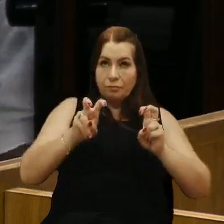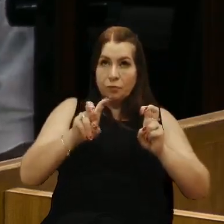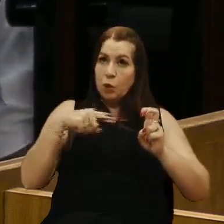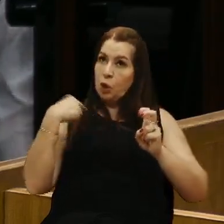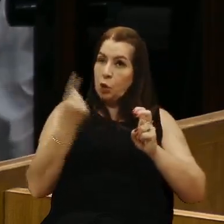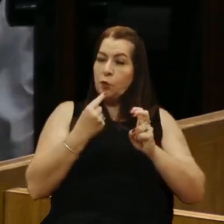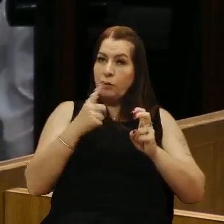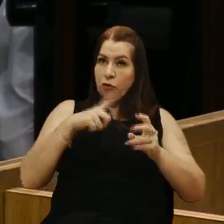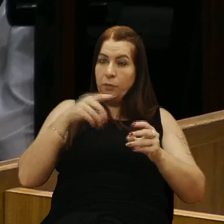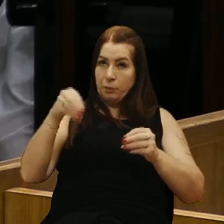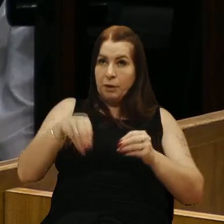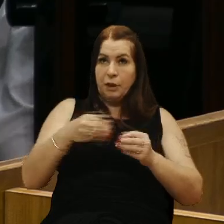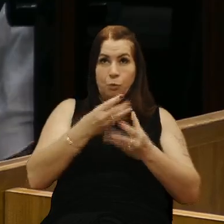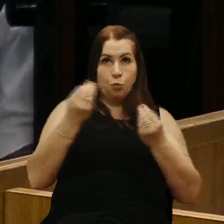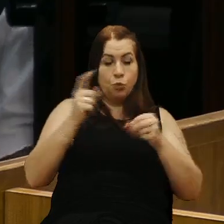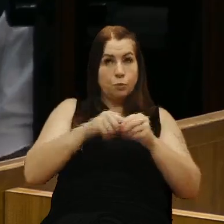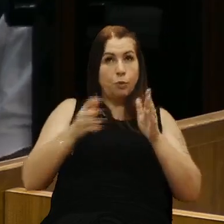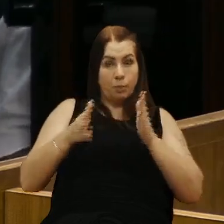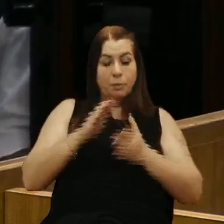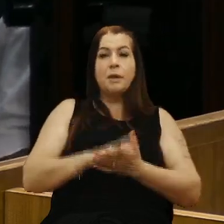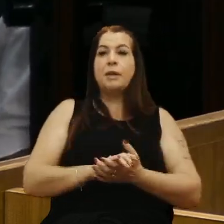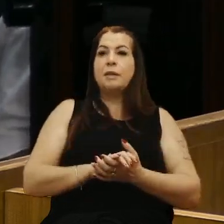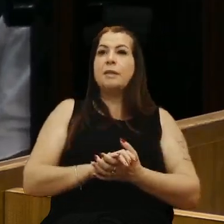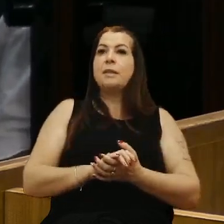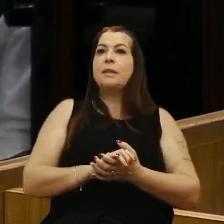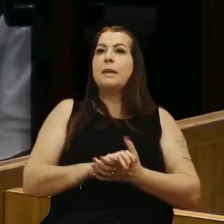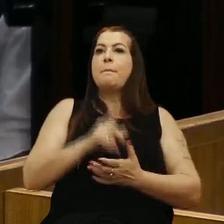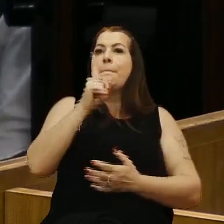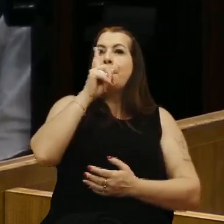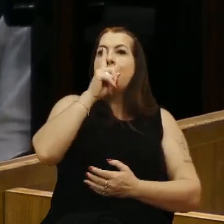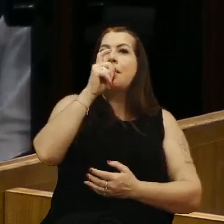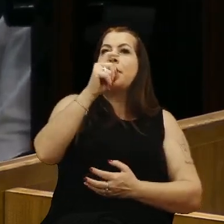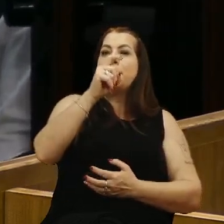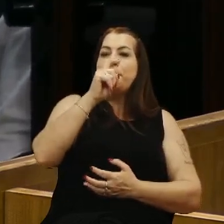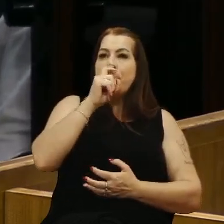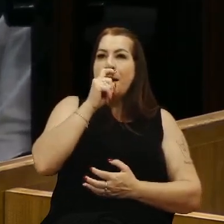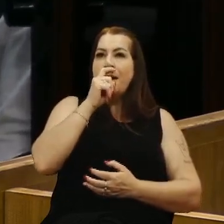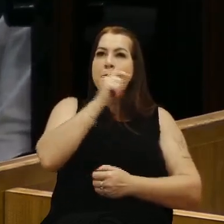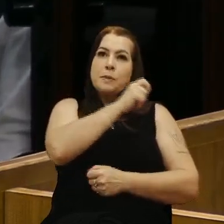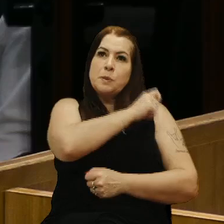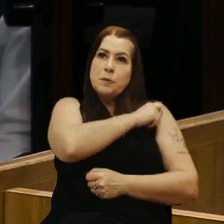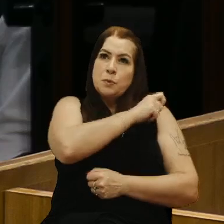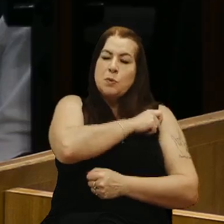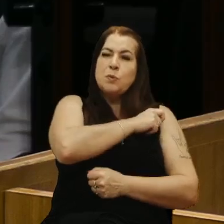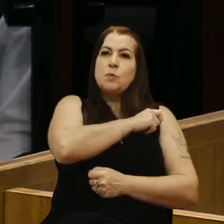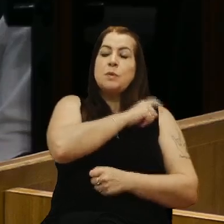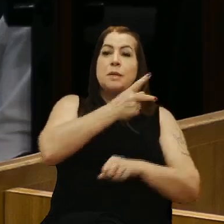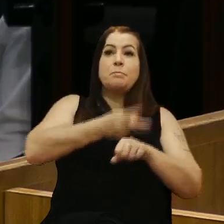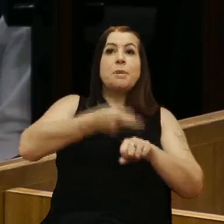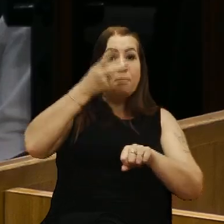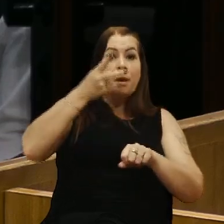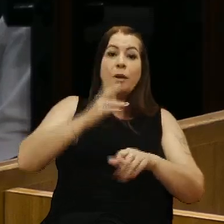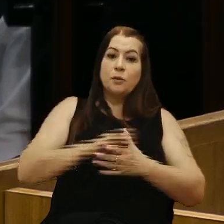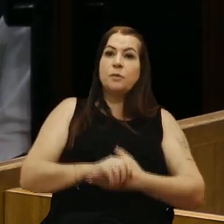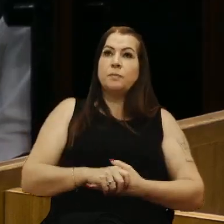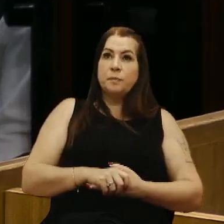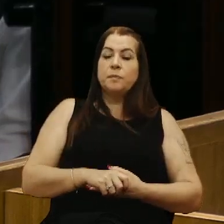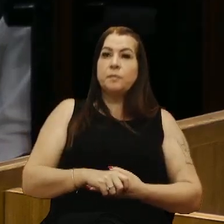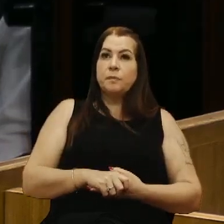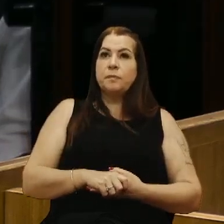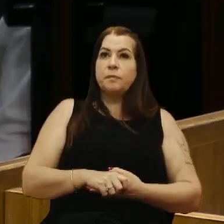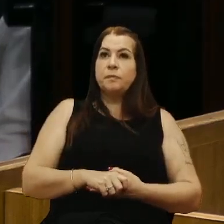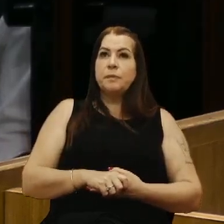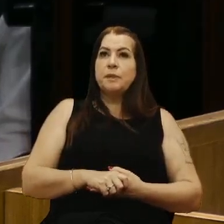Nós recebemos aqui em muitos momentos pais, mães, estudantes que são premiados